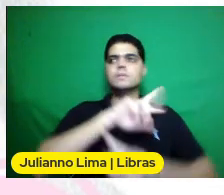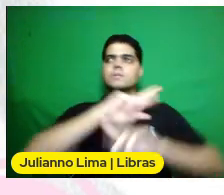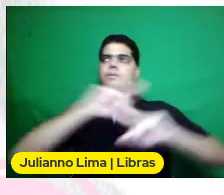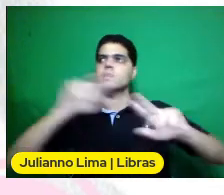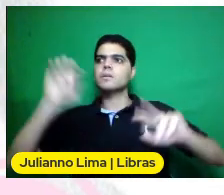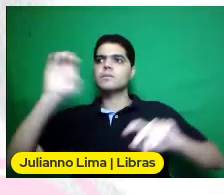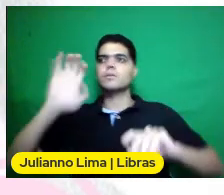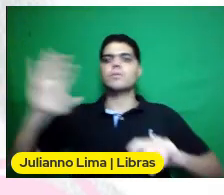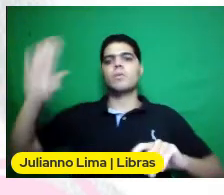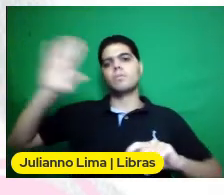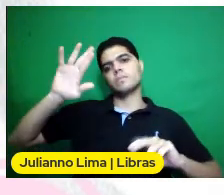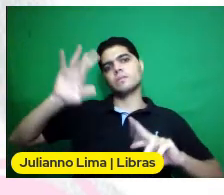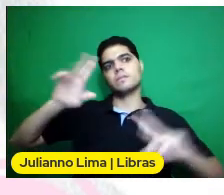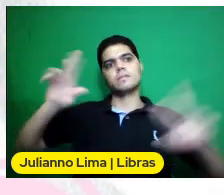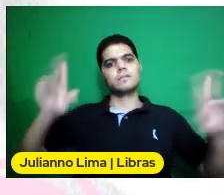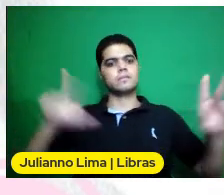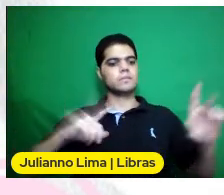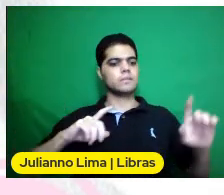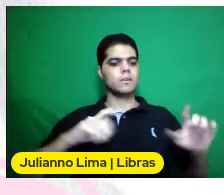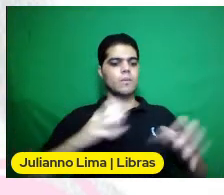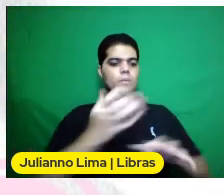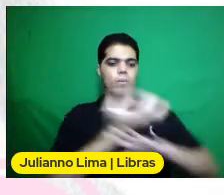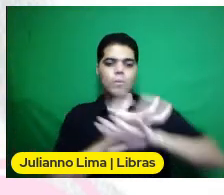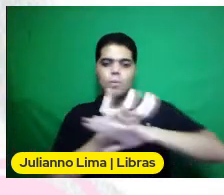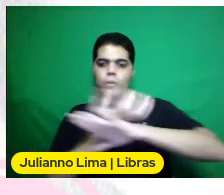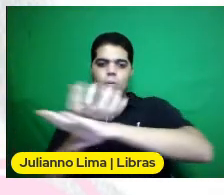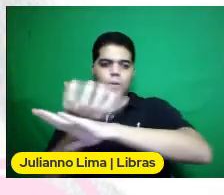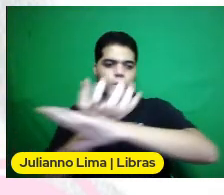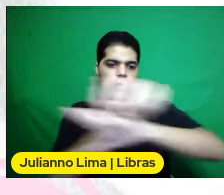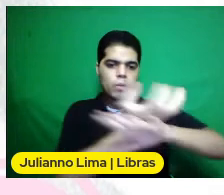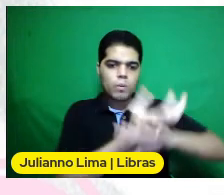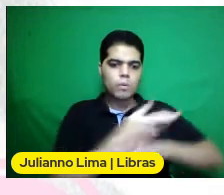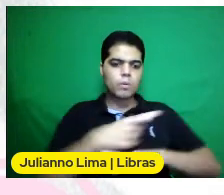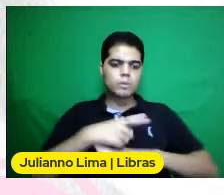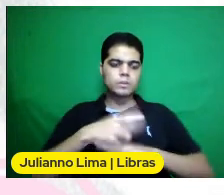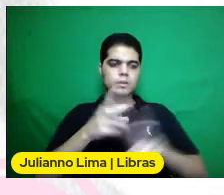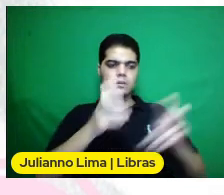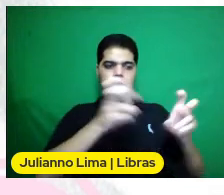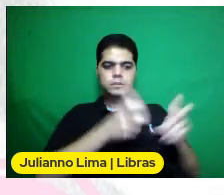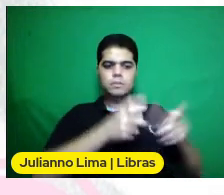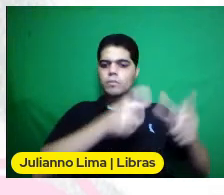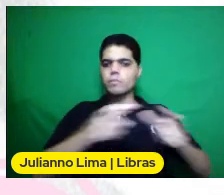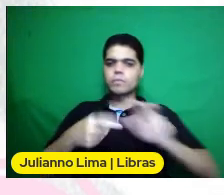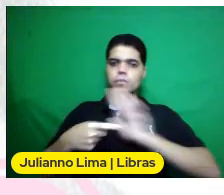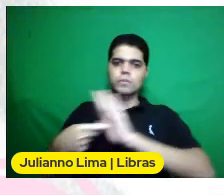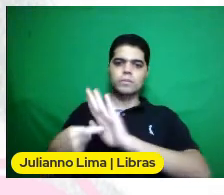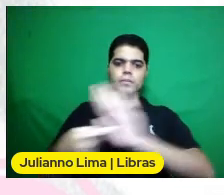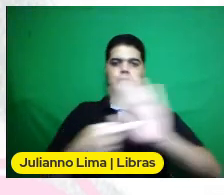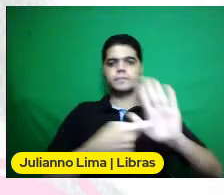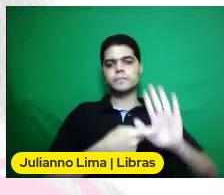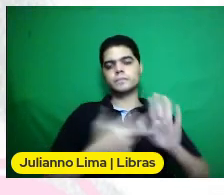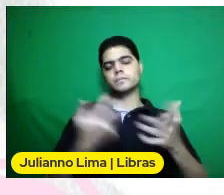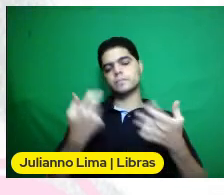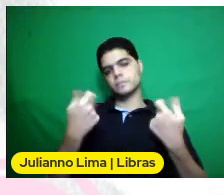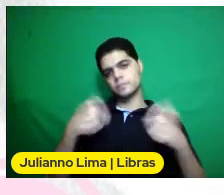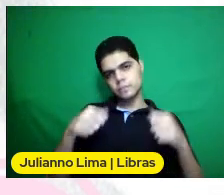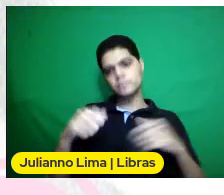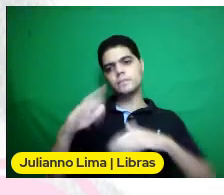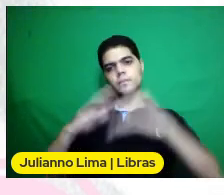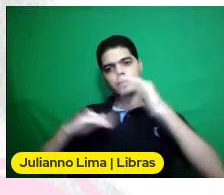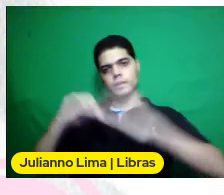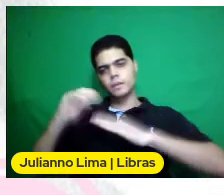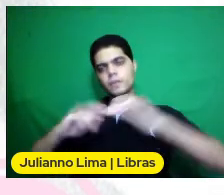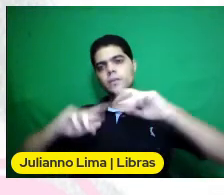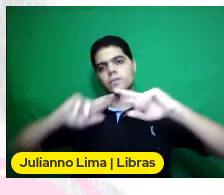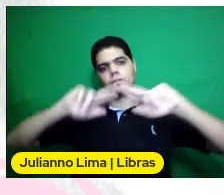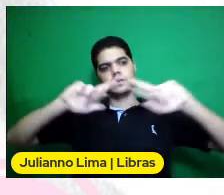É o cacto, é o bioma, é o espaço, é o cenário que eu estou representando. A gente precisa de múltiplos saberes, né? Então,